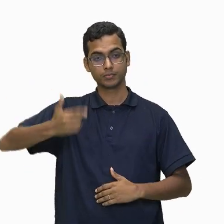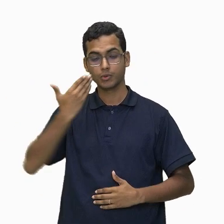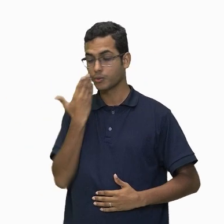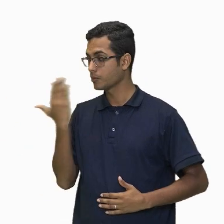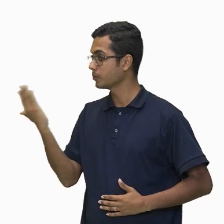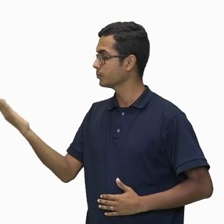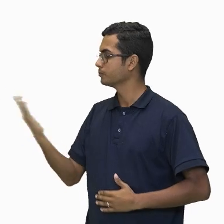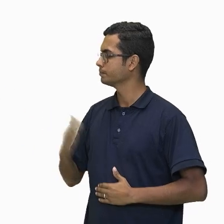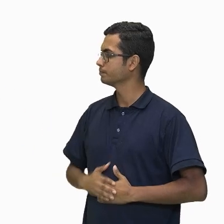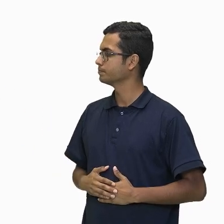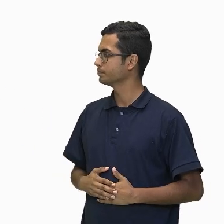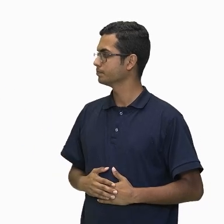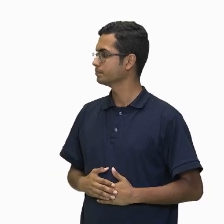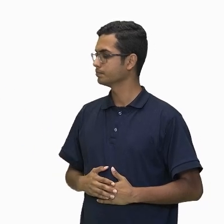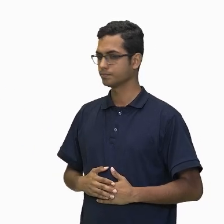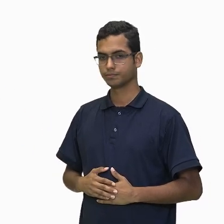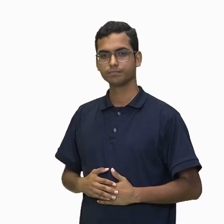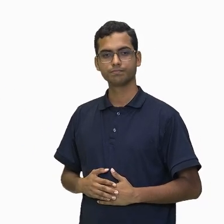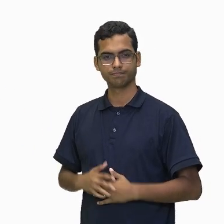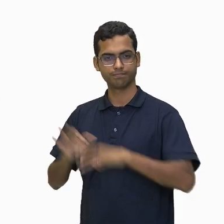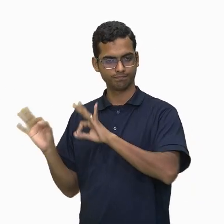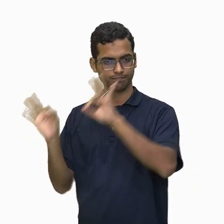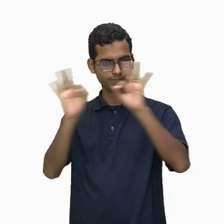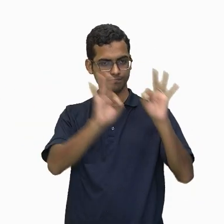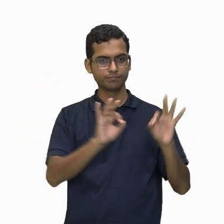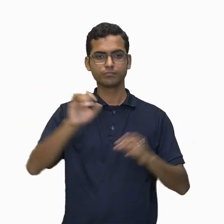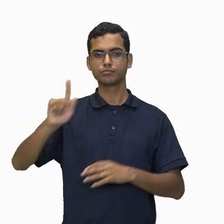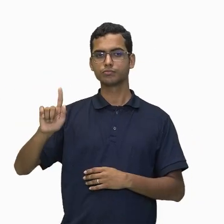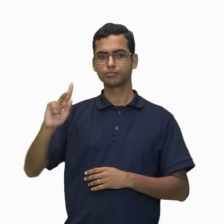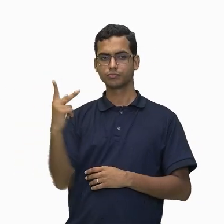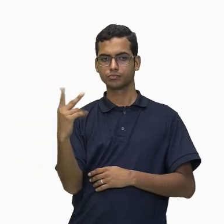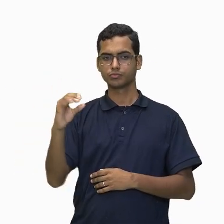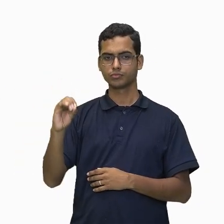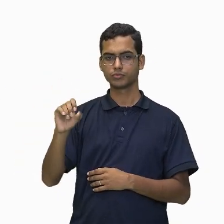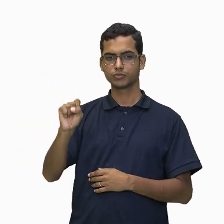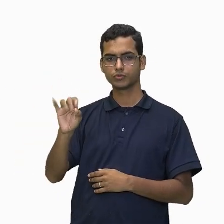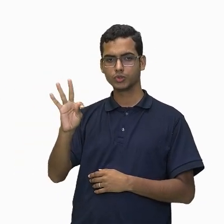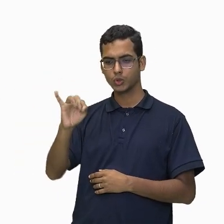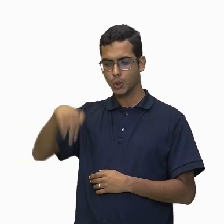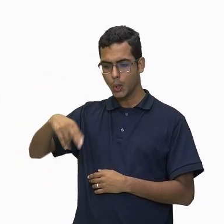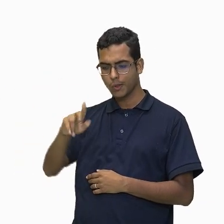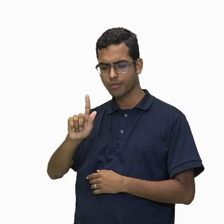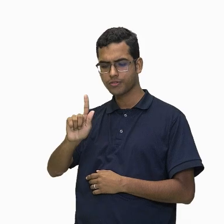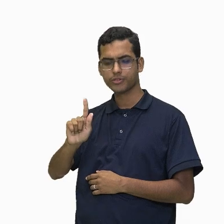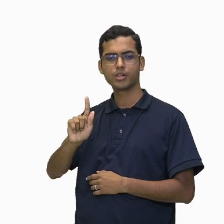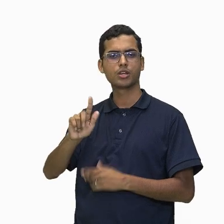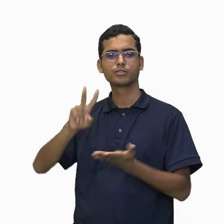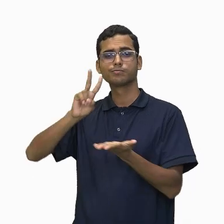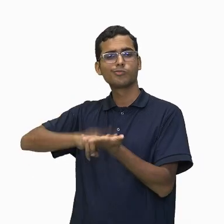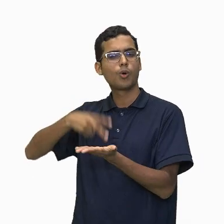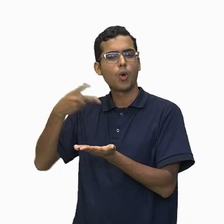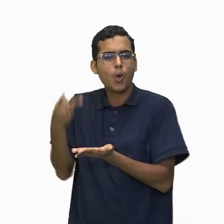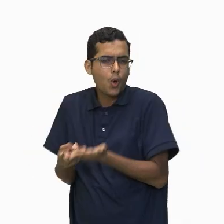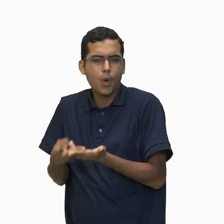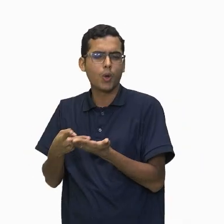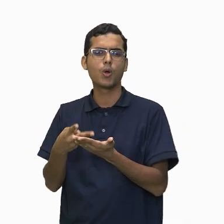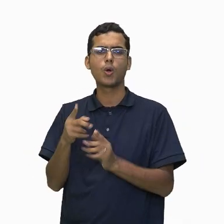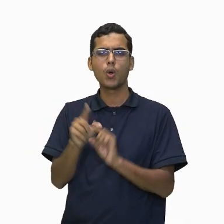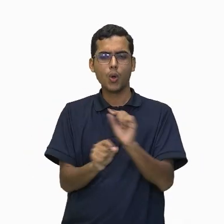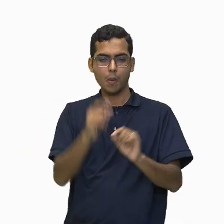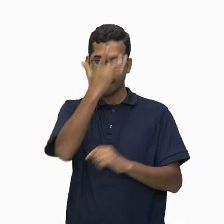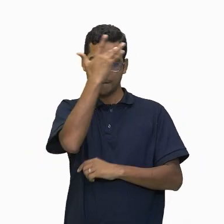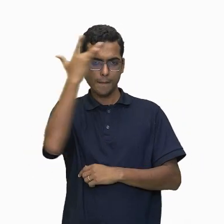Ghosting, ghosting, ghosting, que significa quando alguém para de responder mensagens